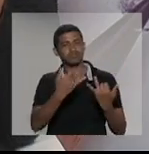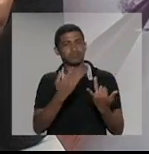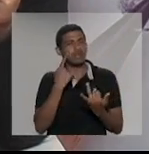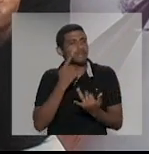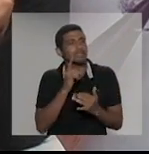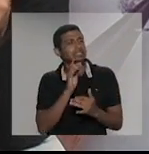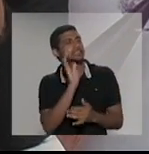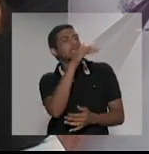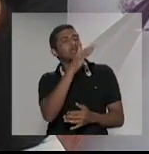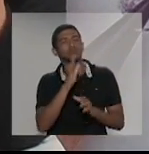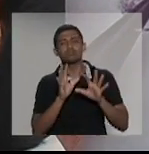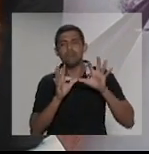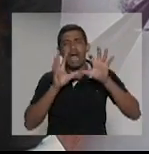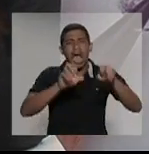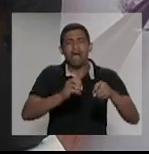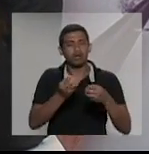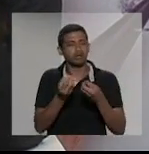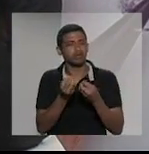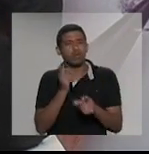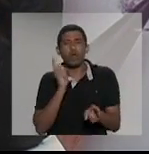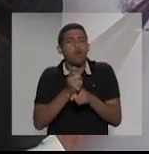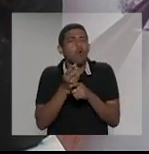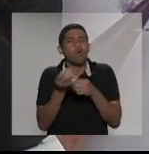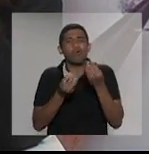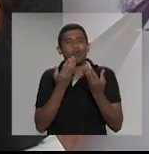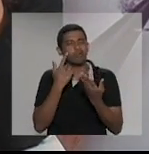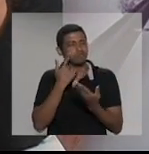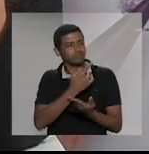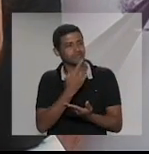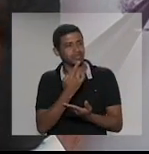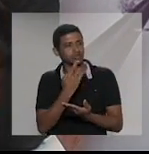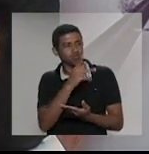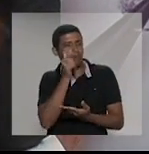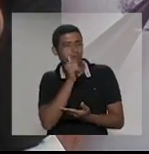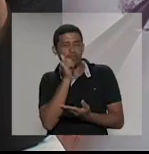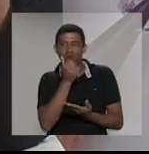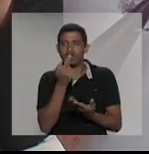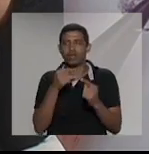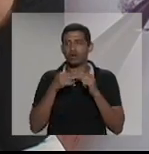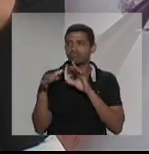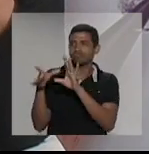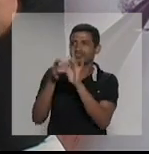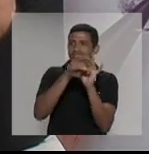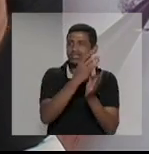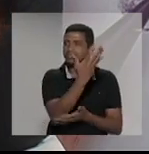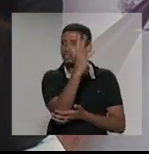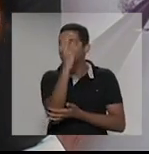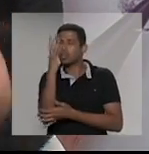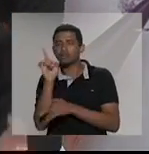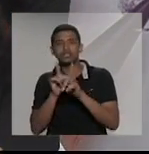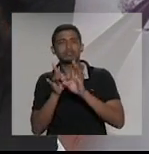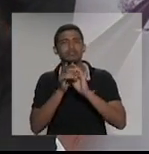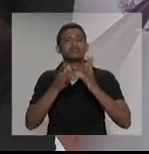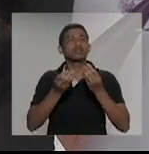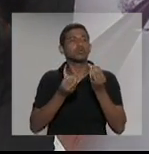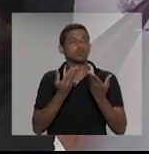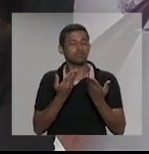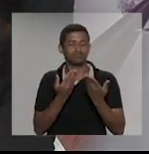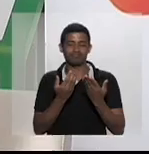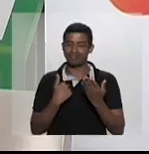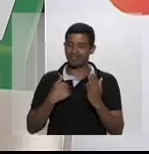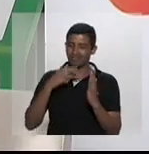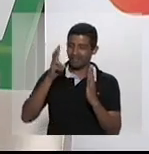Lado selvagem da Kika, onde é que você encontra a sua mulher selvagem, a sua mulher mais ligada às questões da natureza e da